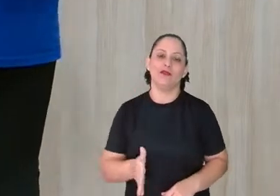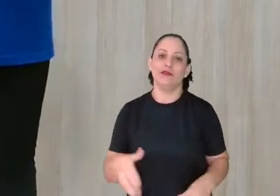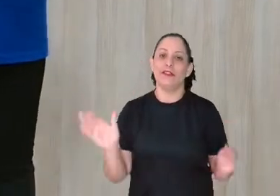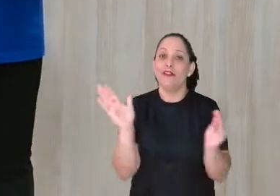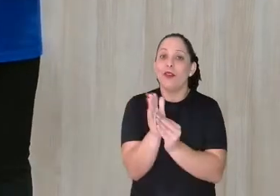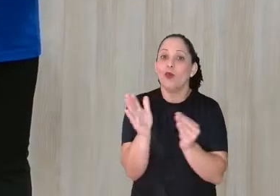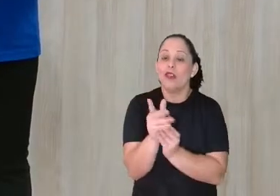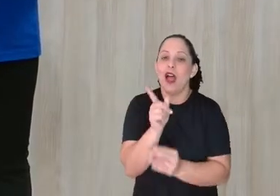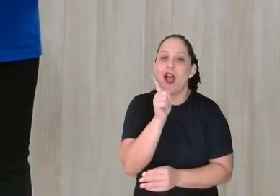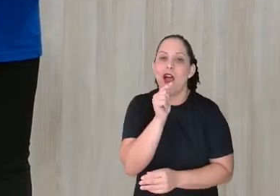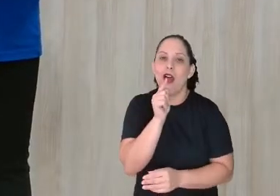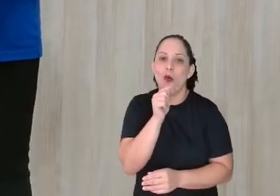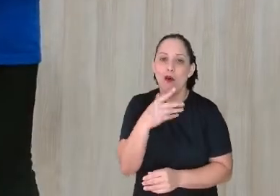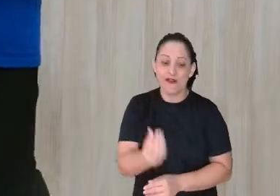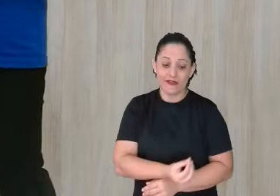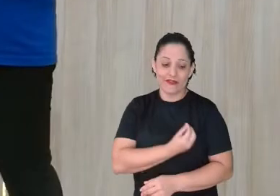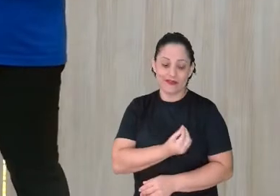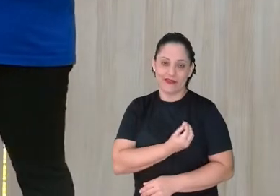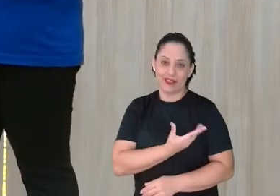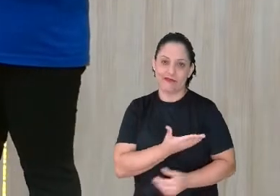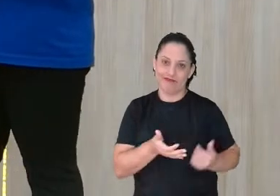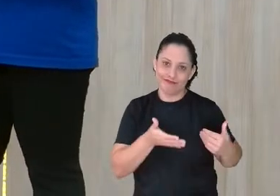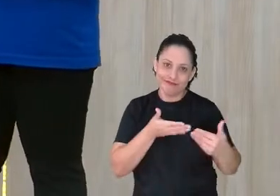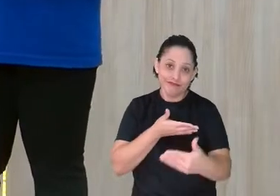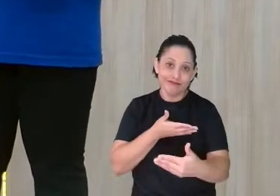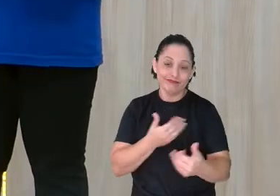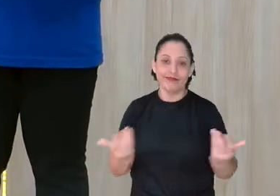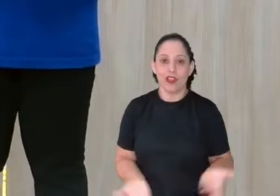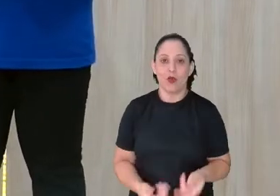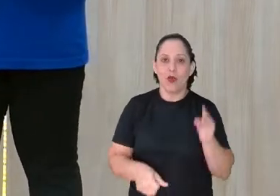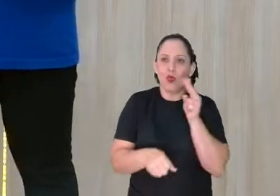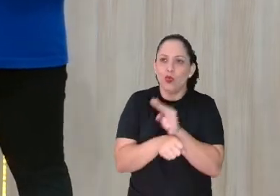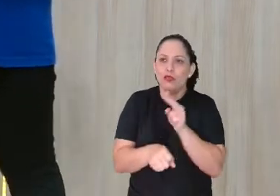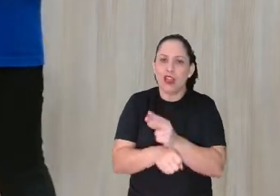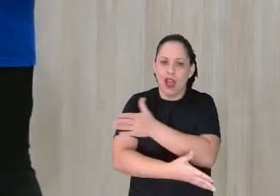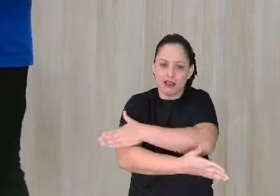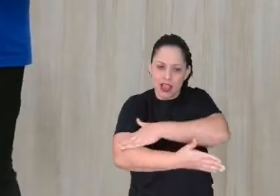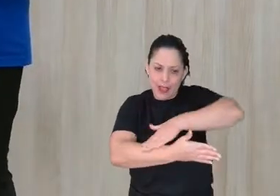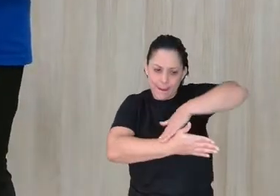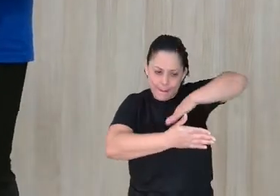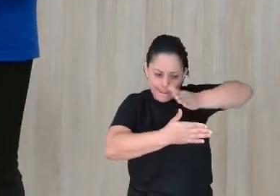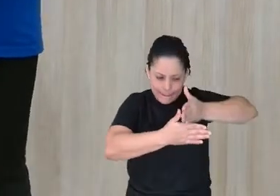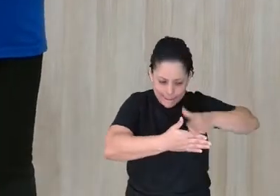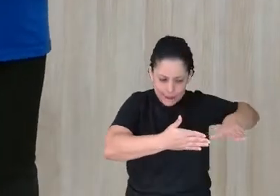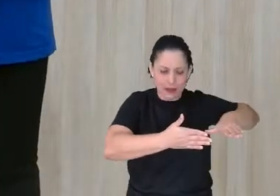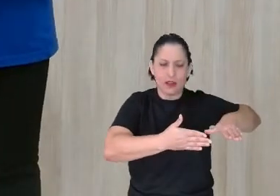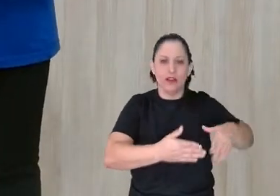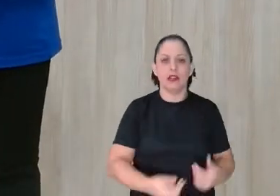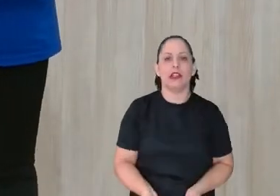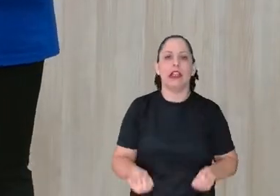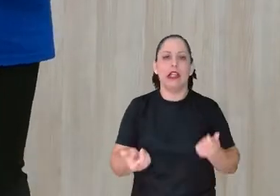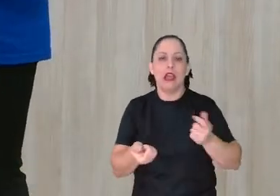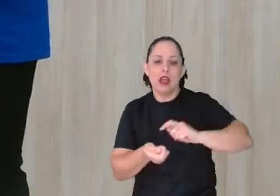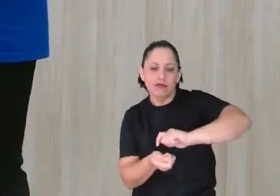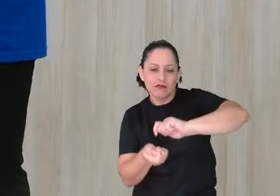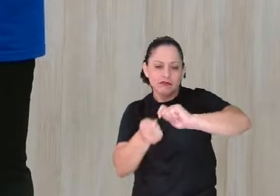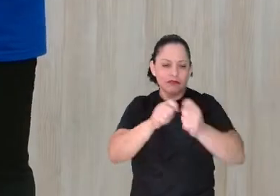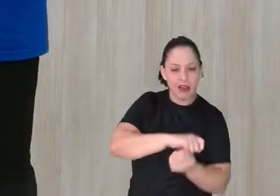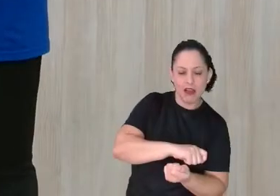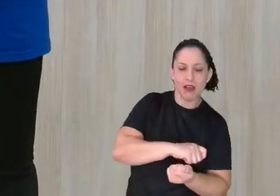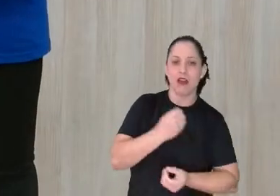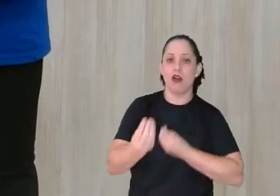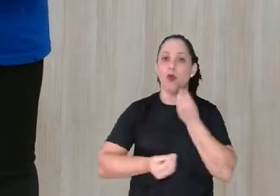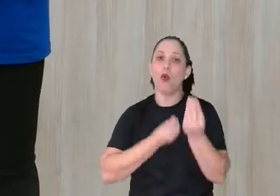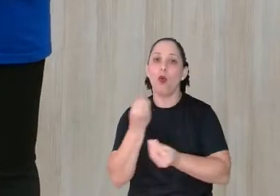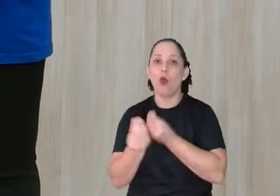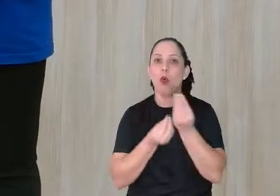nossa sobrevivência. Então, uma questão aí de cuidar da Mata Atlântica e tentar ver outras formas, né, de não